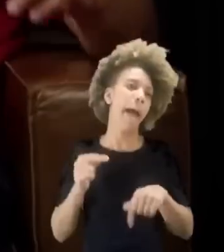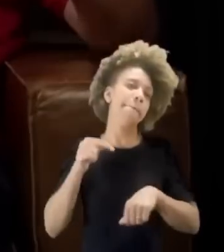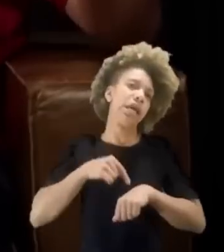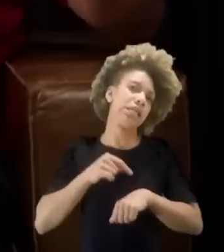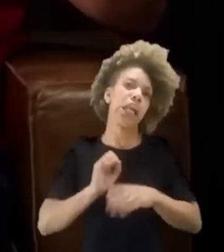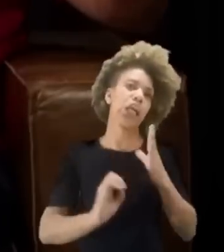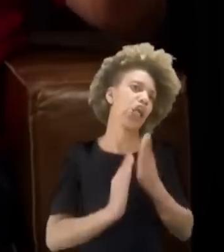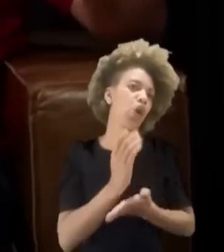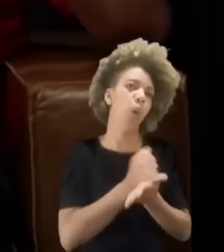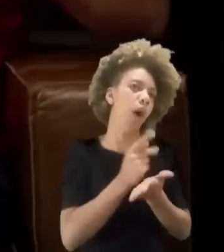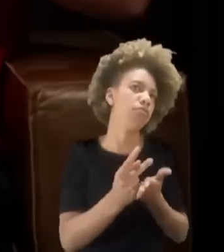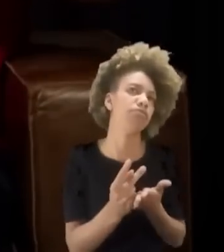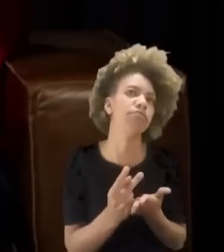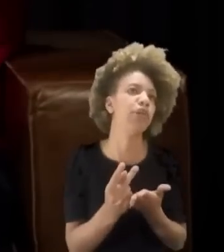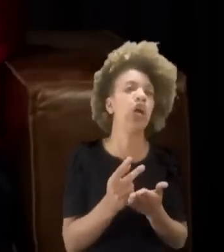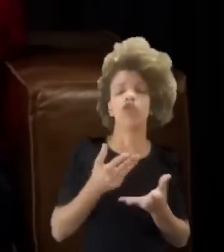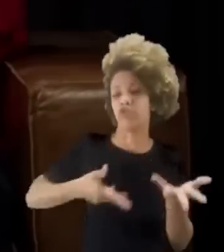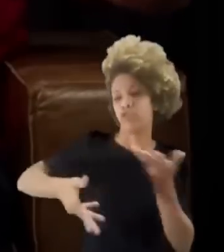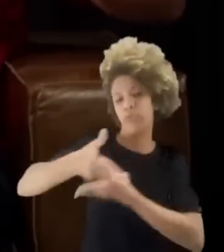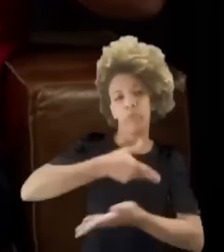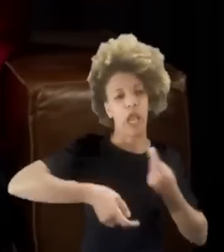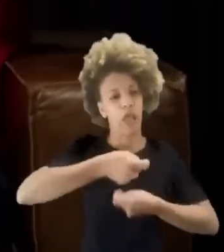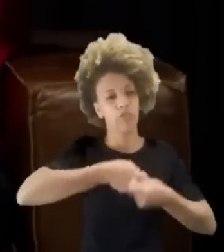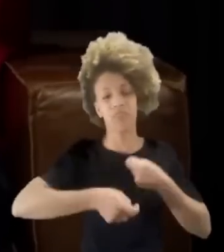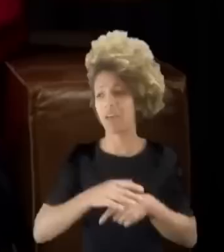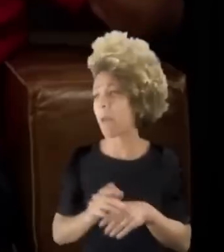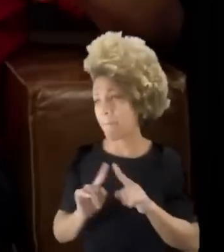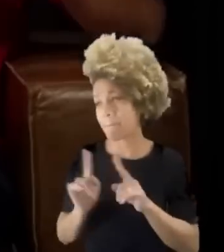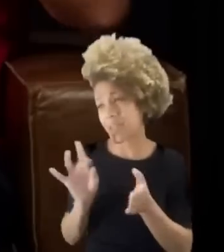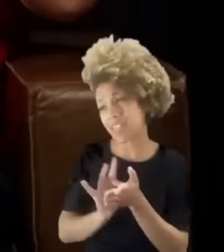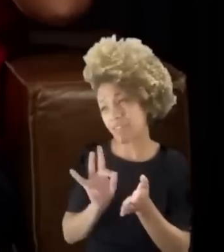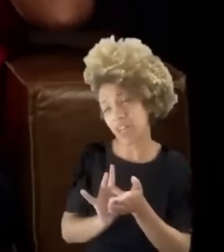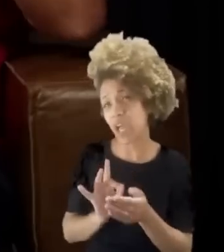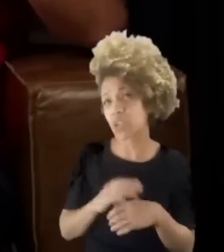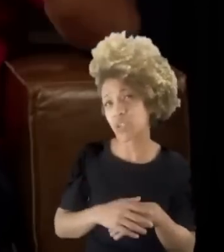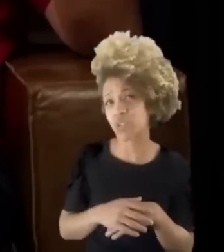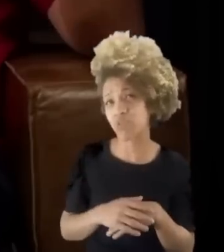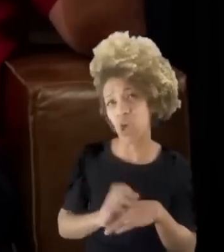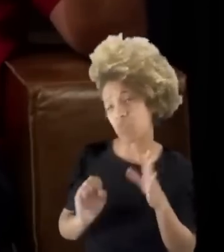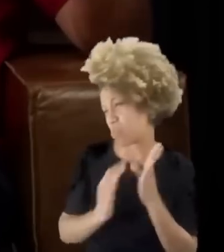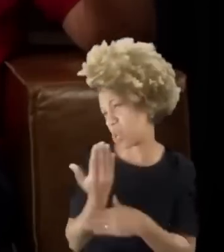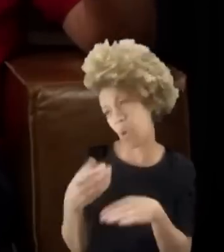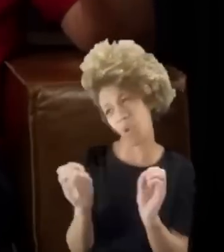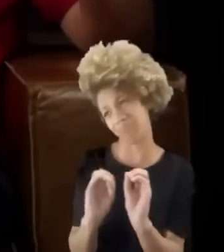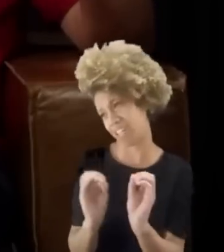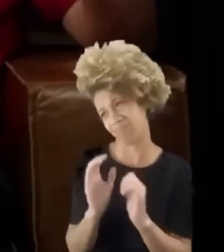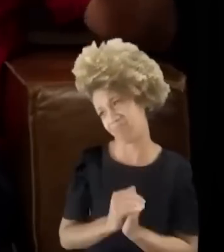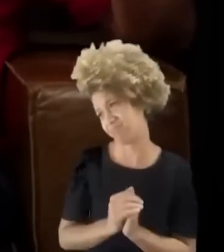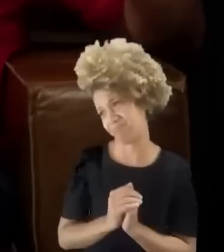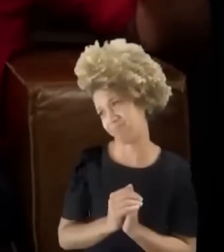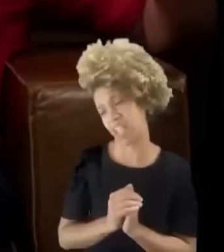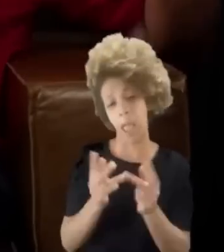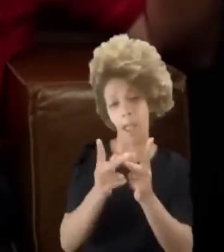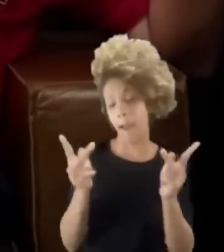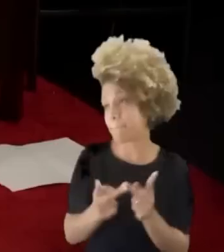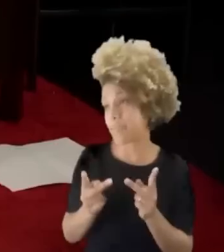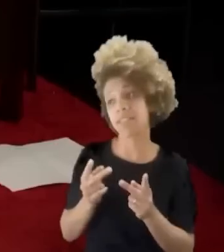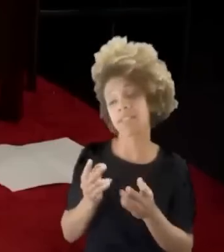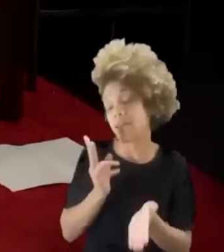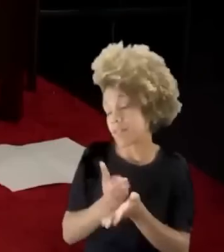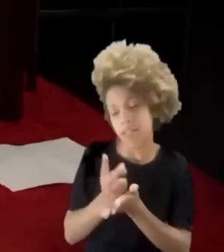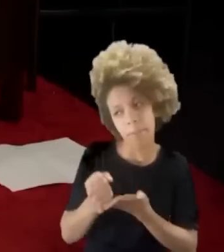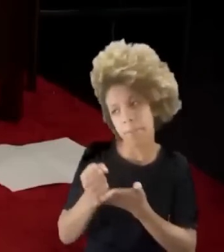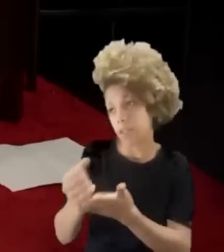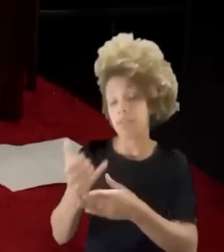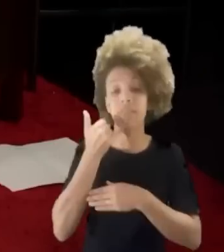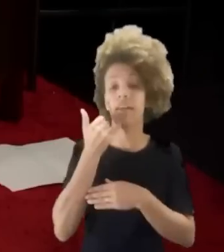Ah mas vou atravessador criou um aquecimento dentro do mercado Na verdade eu vou entregar não criou nada mano já sempre essa pizza sempre